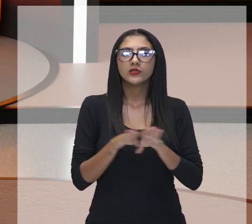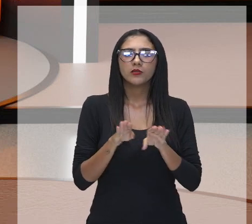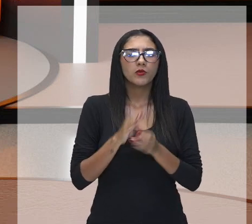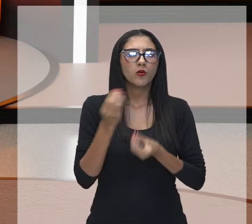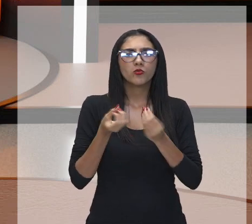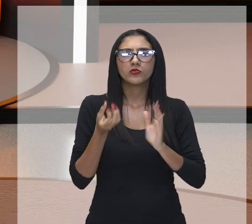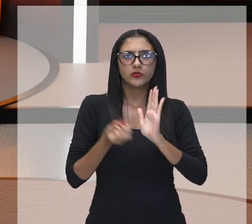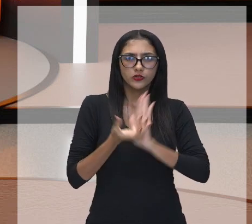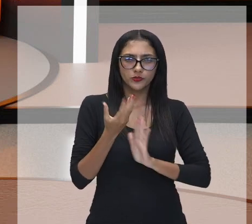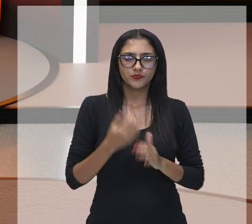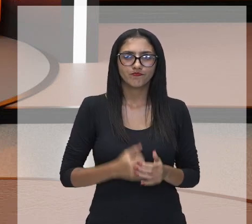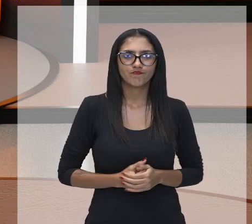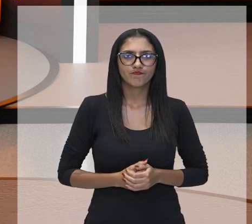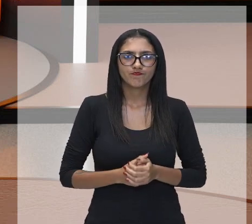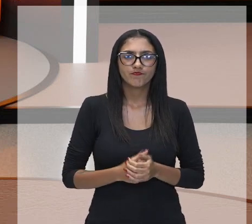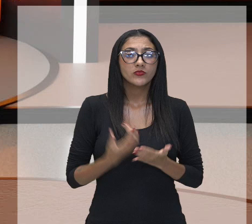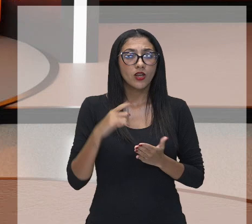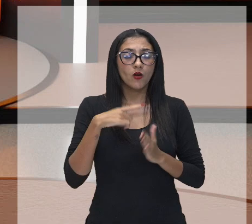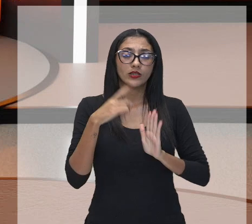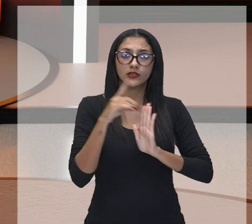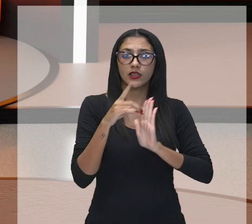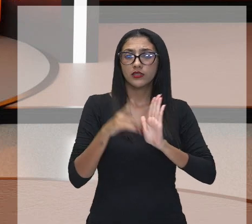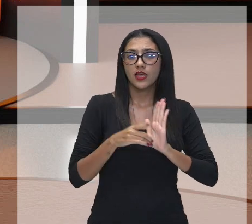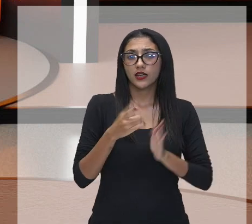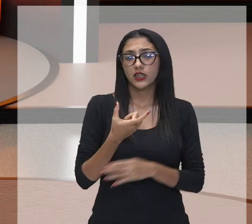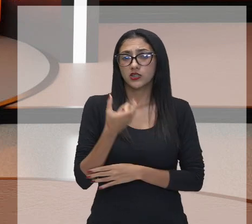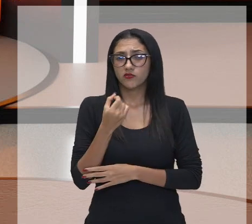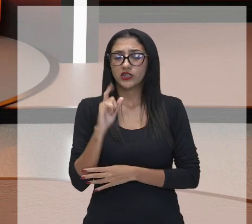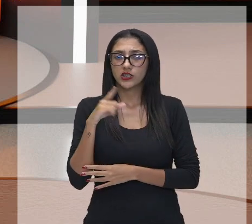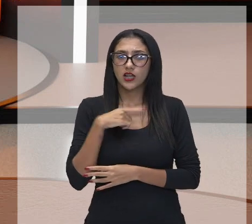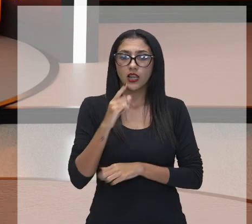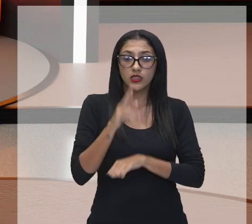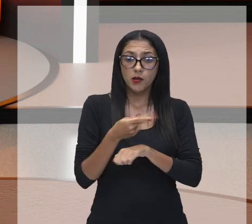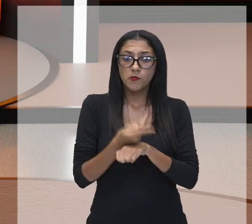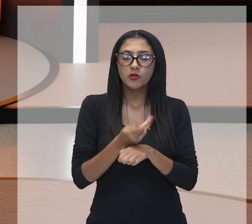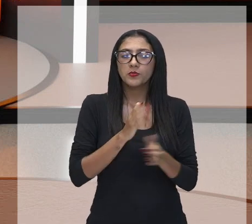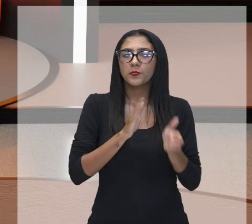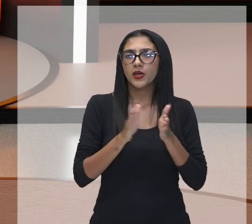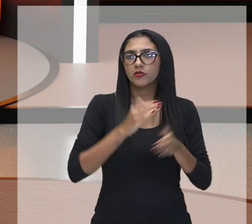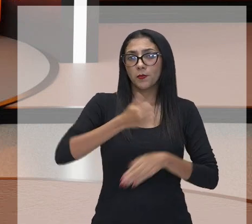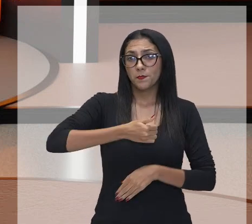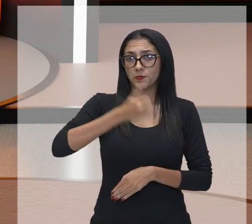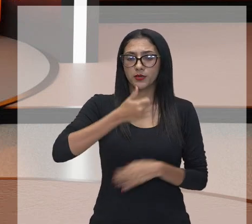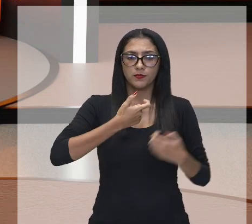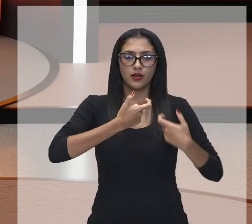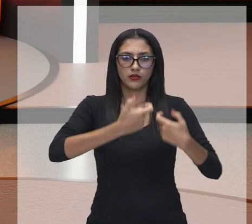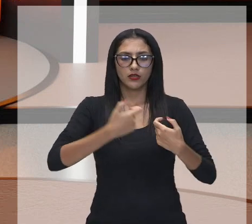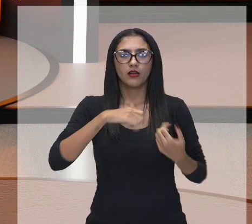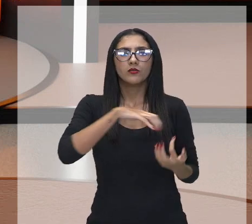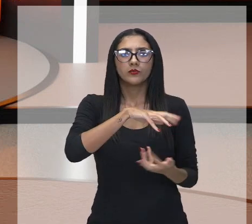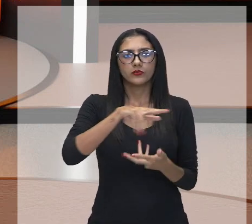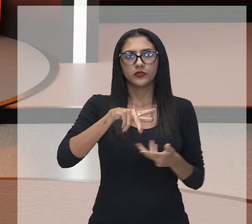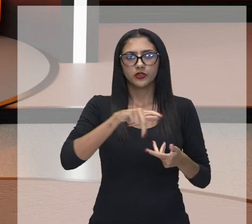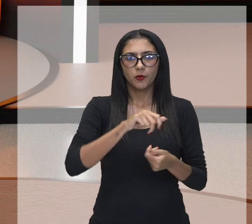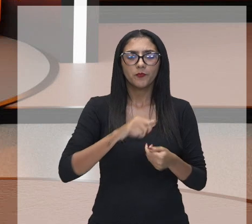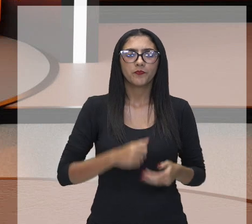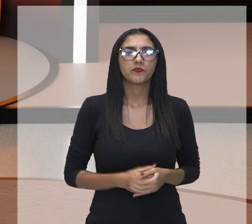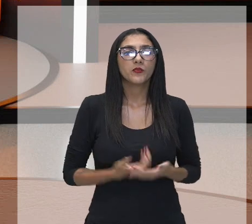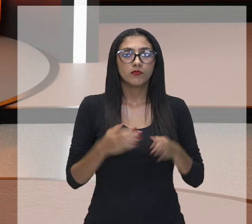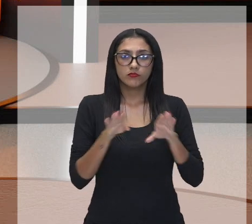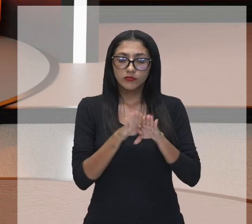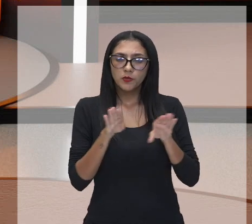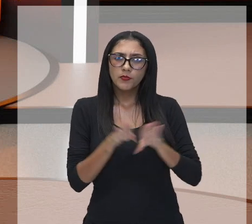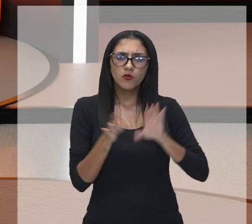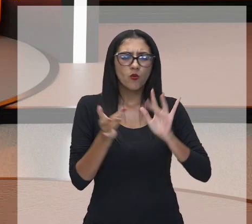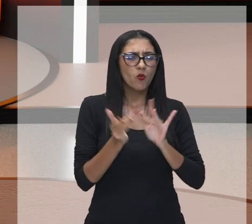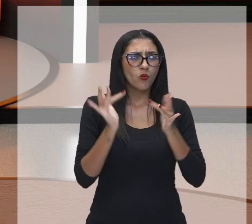década de 20 é justamente o período logo após a Primeira Guerra Mundial. Então, houve ali um contexto